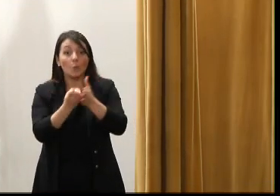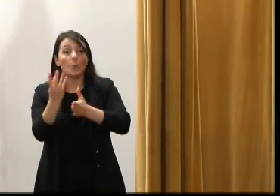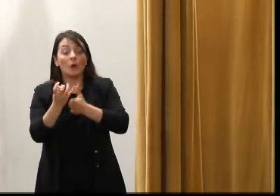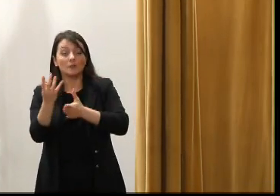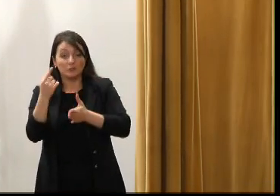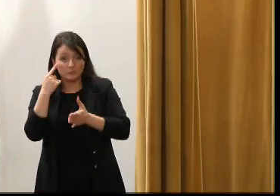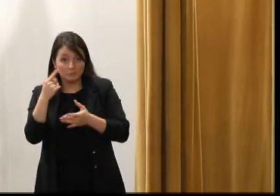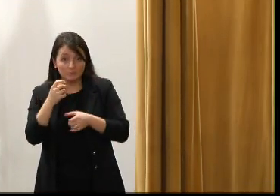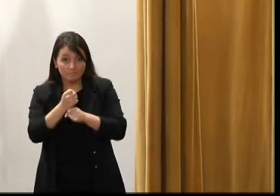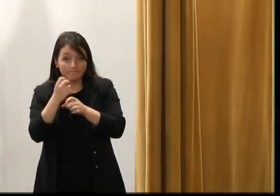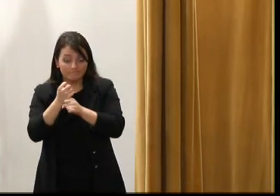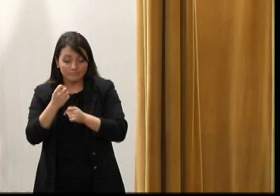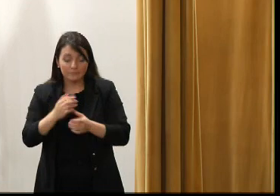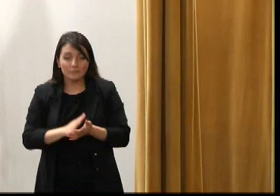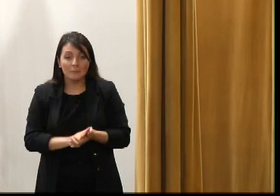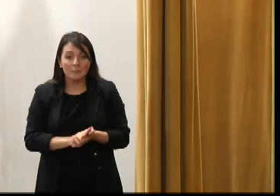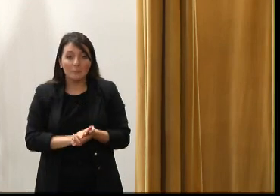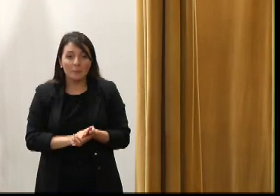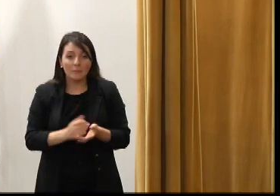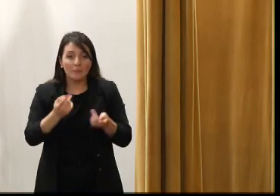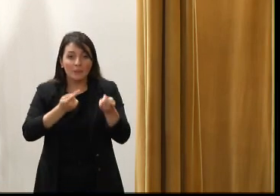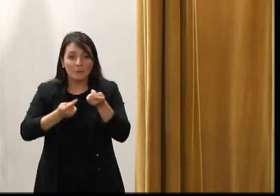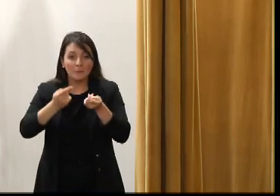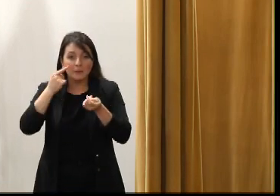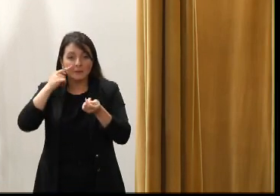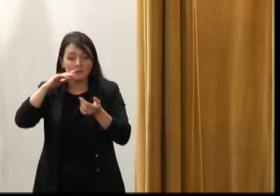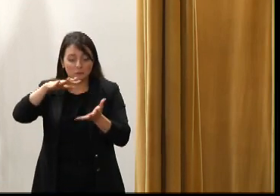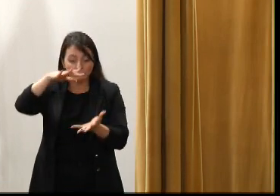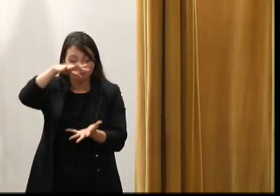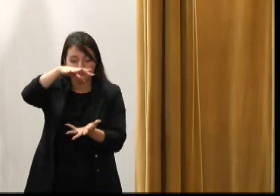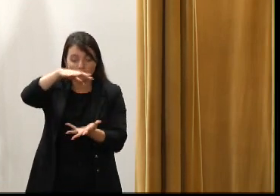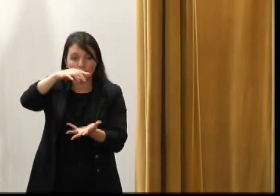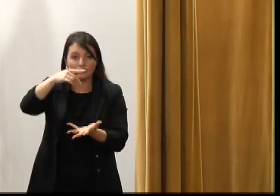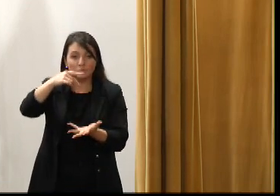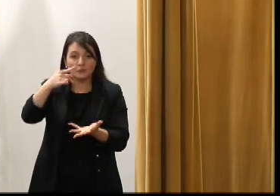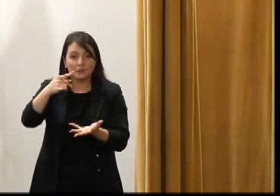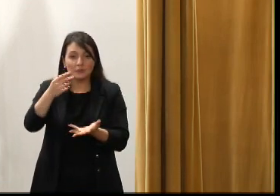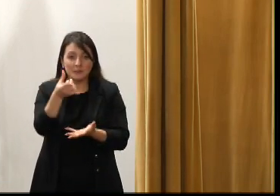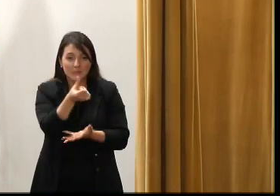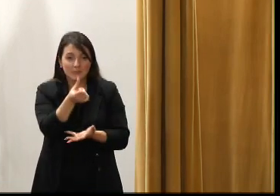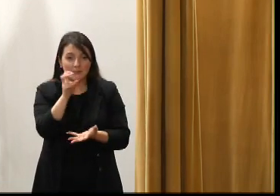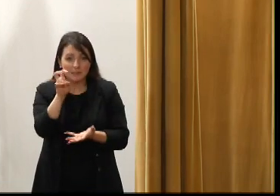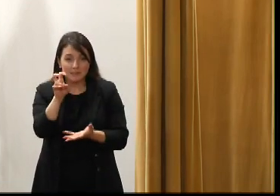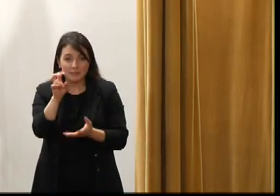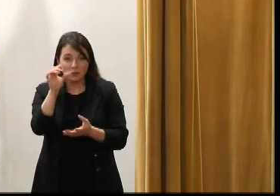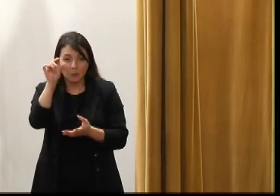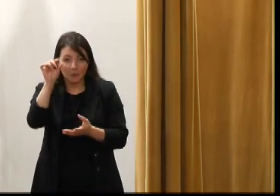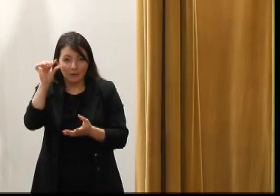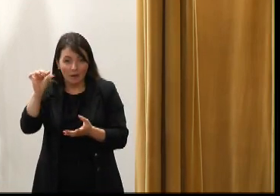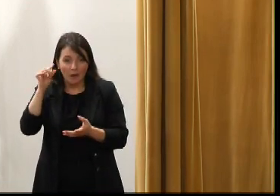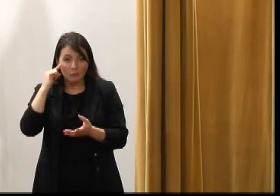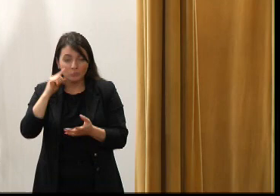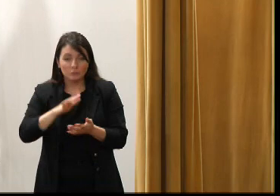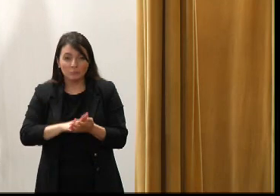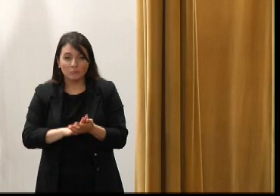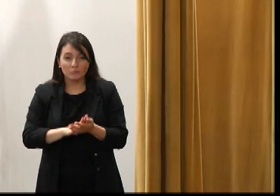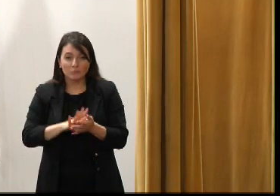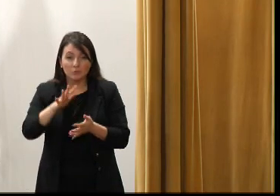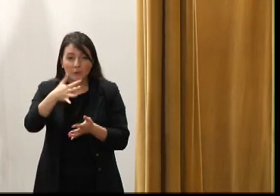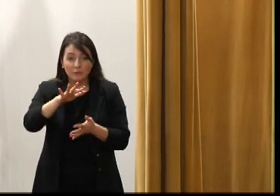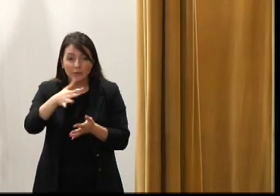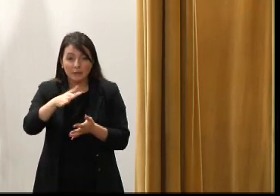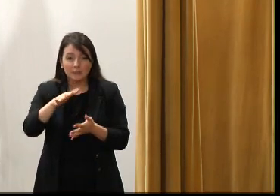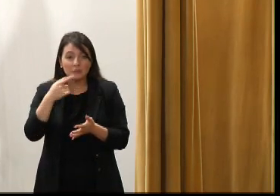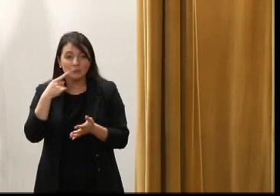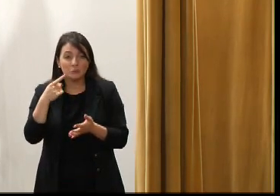é para uma área no Ártico, a 65 graus norte, em que nós temos aqui a variação de energia medida em